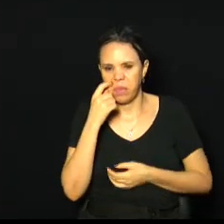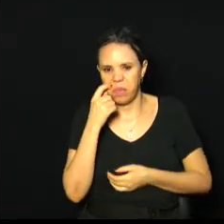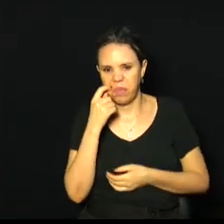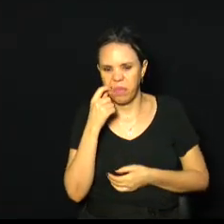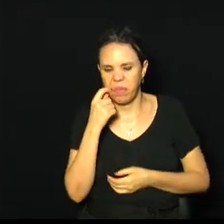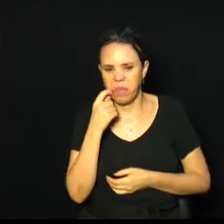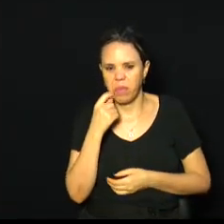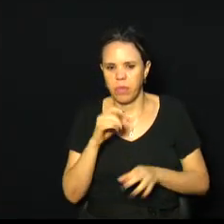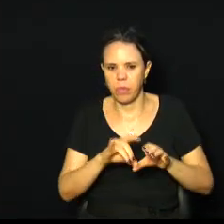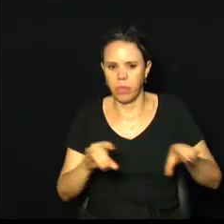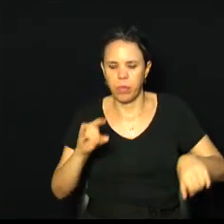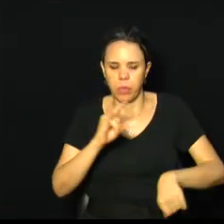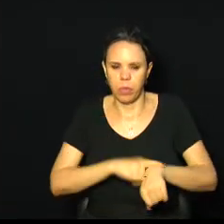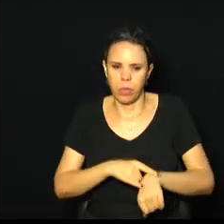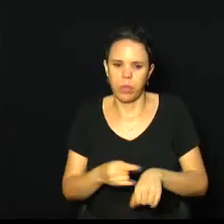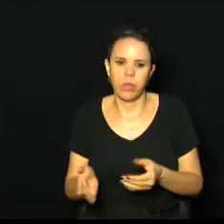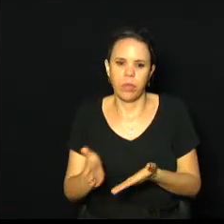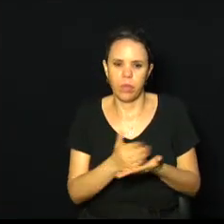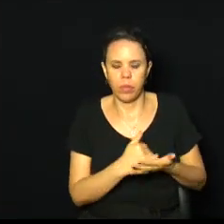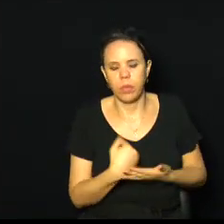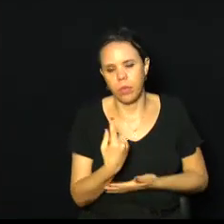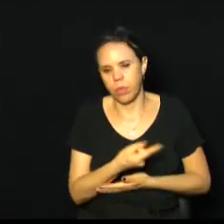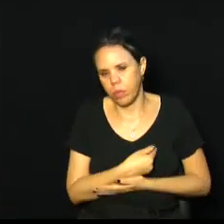nosso esgoto coletado. Então, a gente